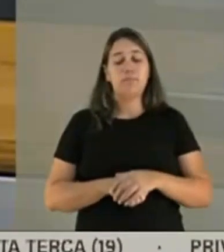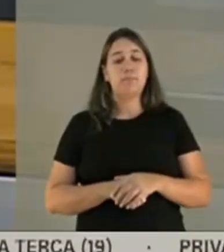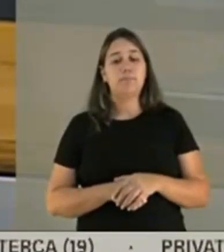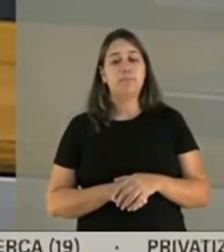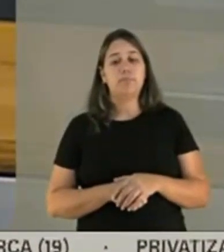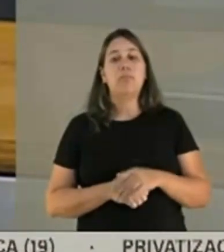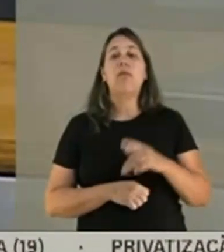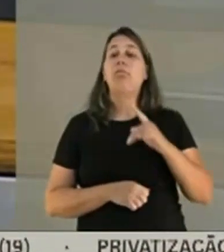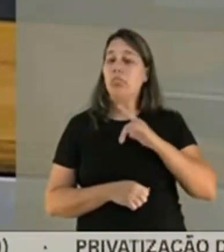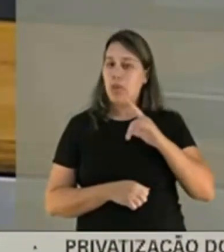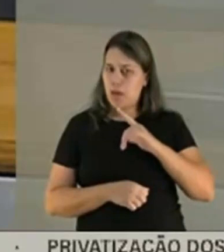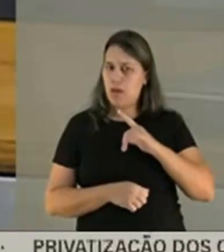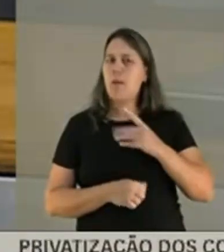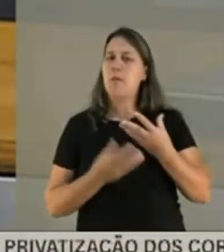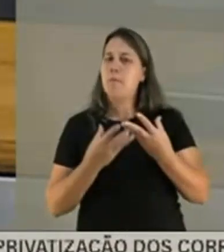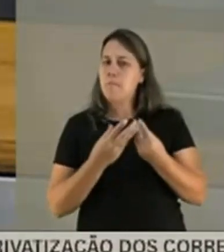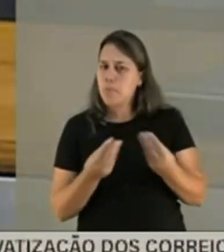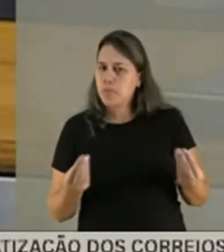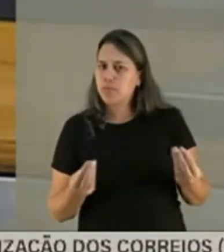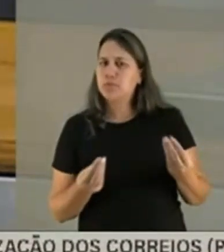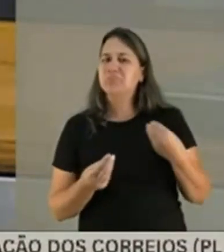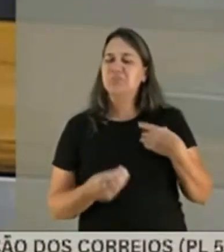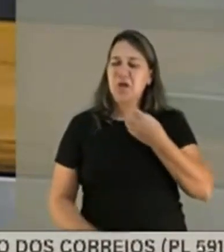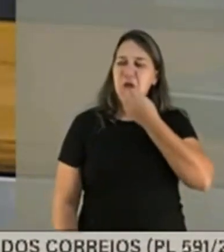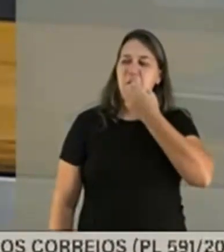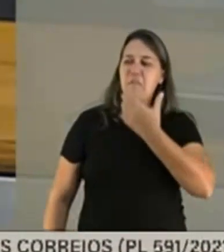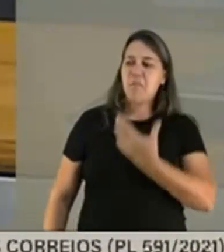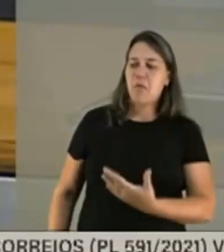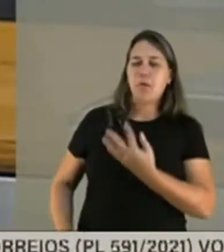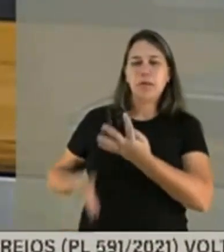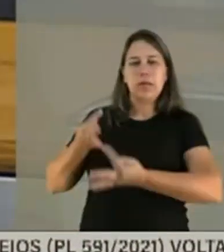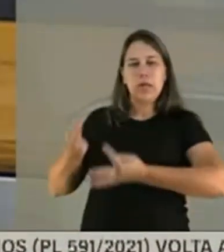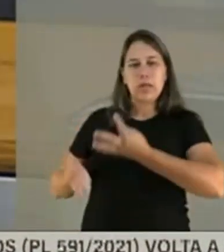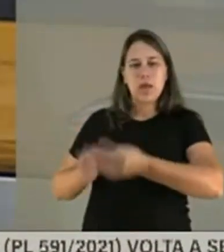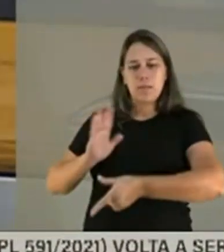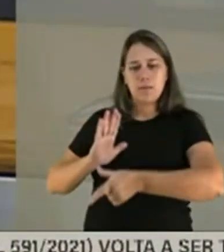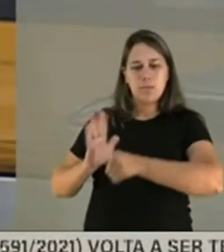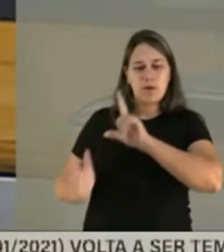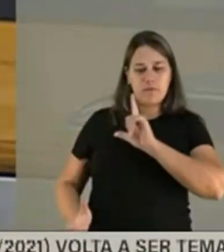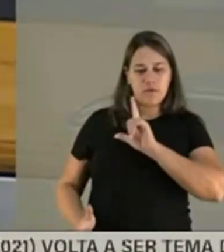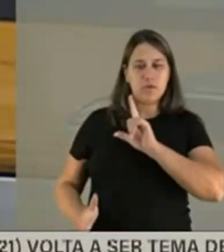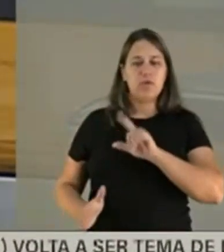muitas favoráveis para o chamado tratamento preventivo,